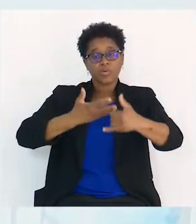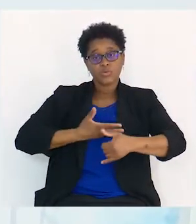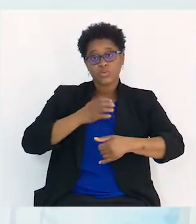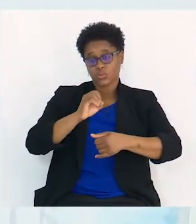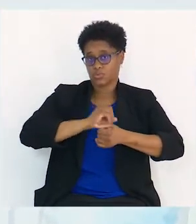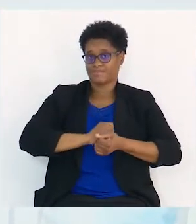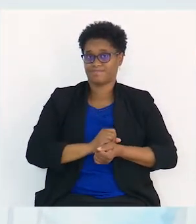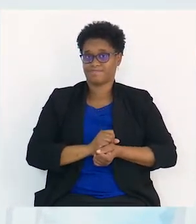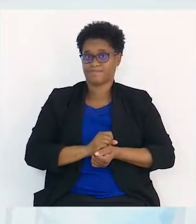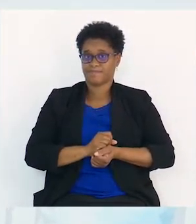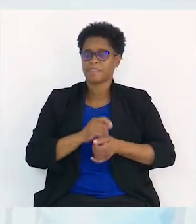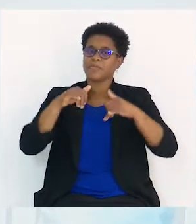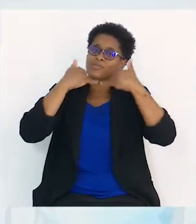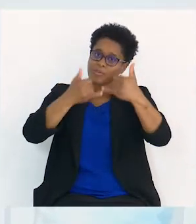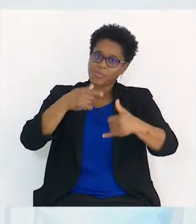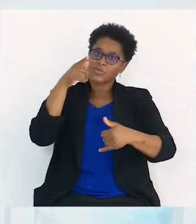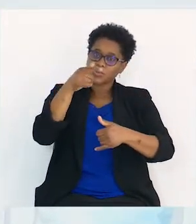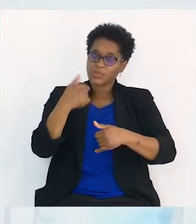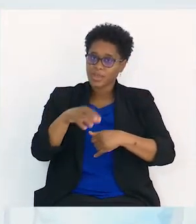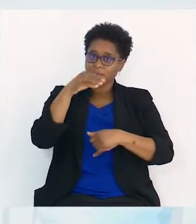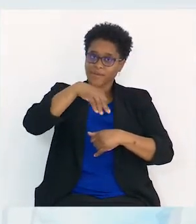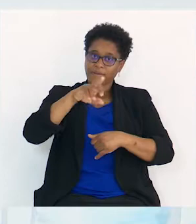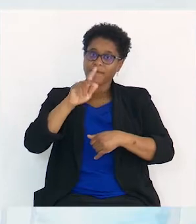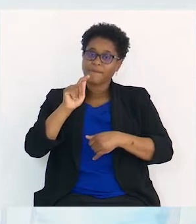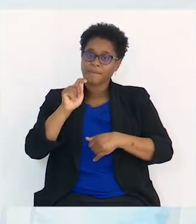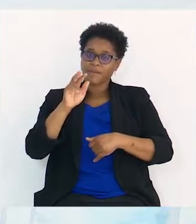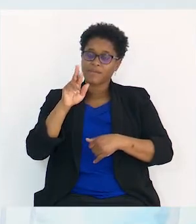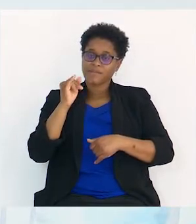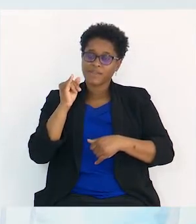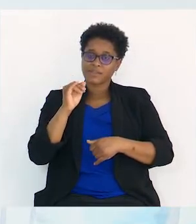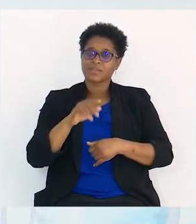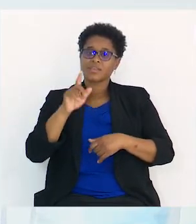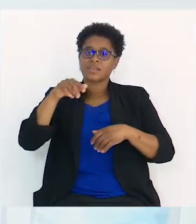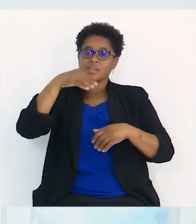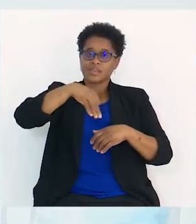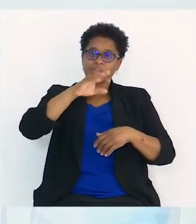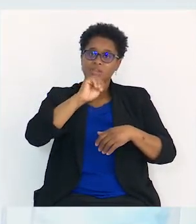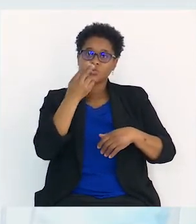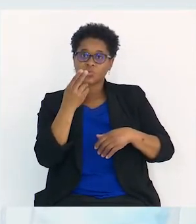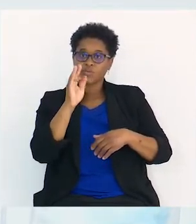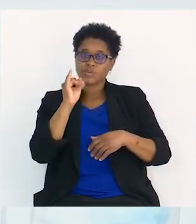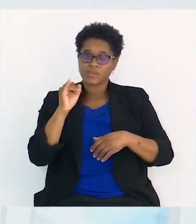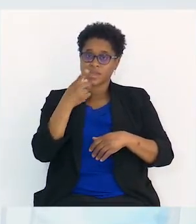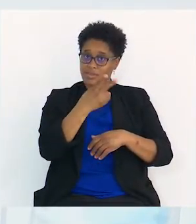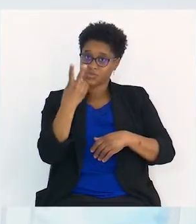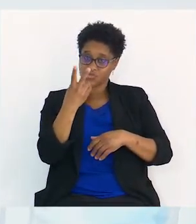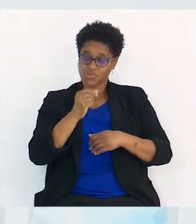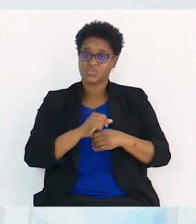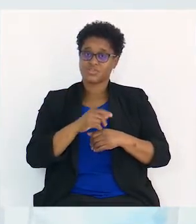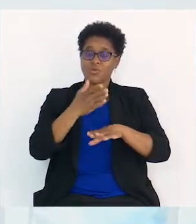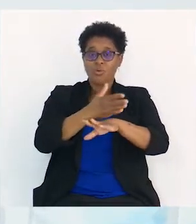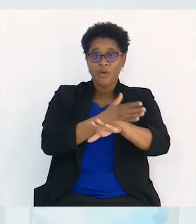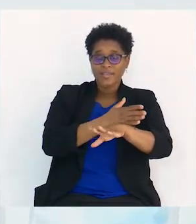depois tu tens prefixal e sufixal. Aí tu tens os dois, o antes e